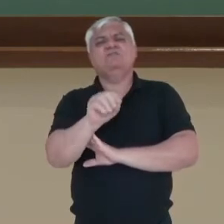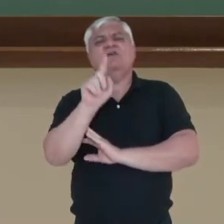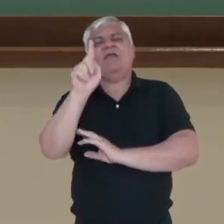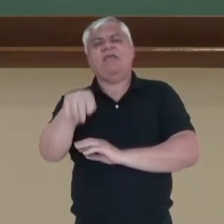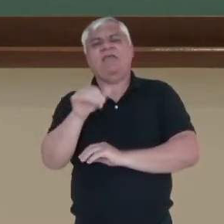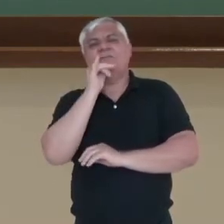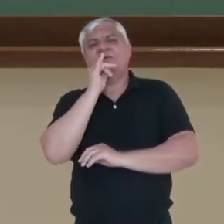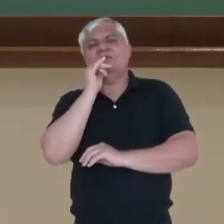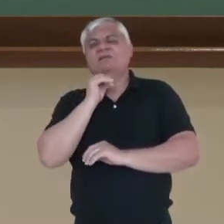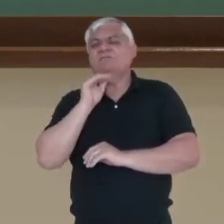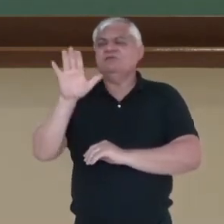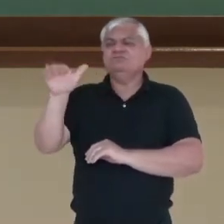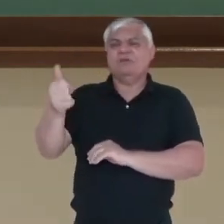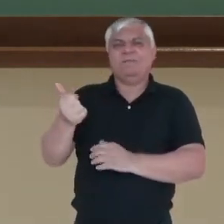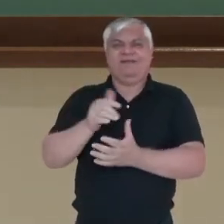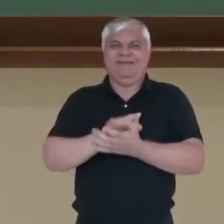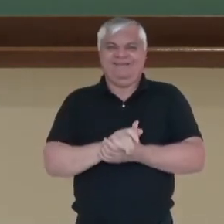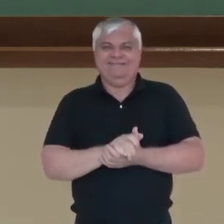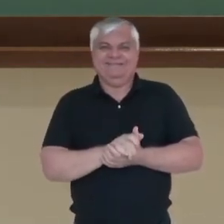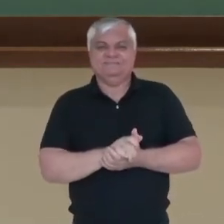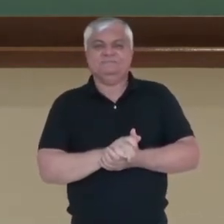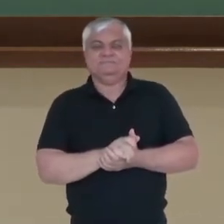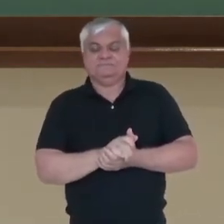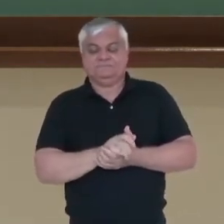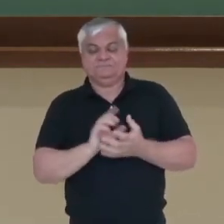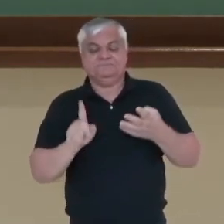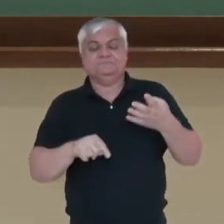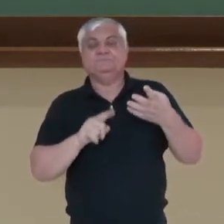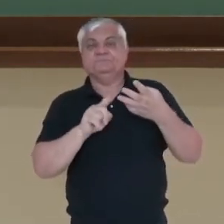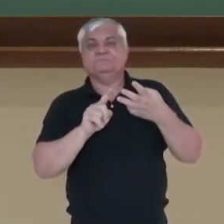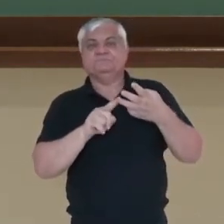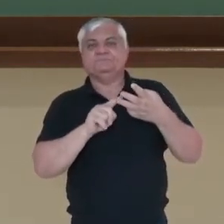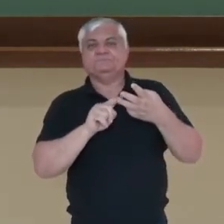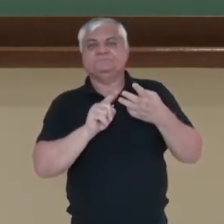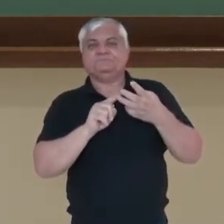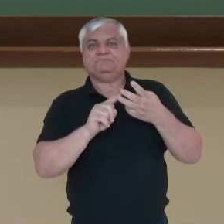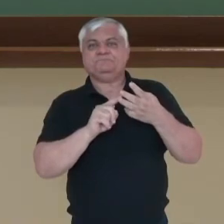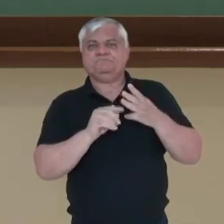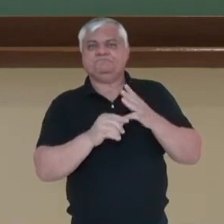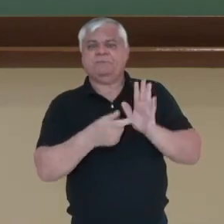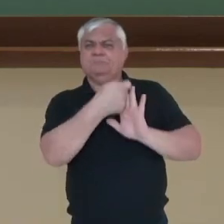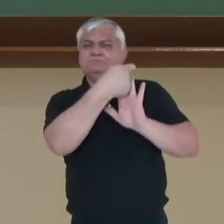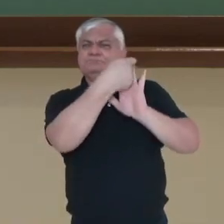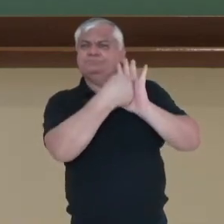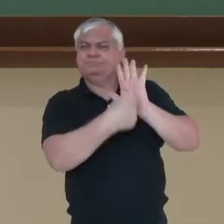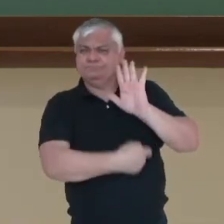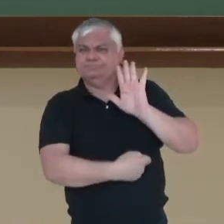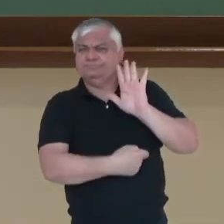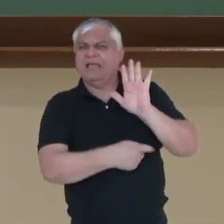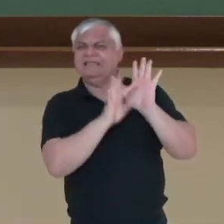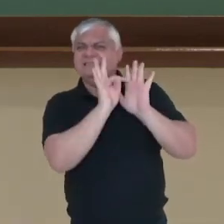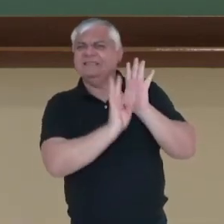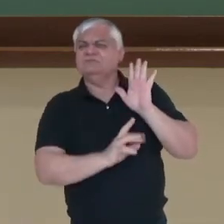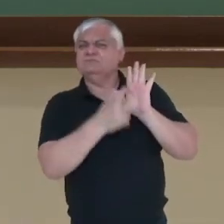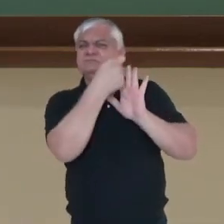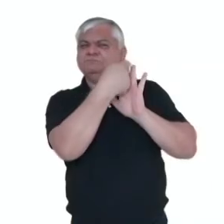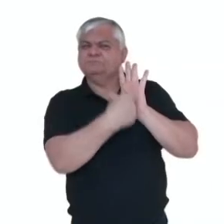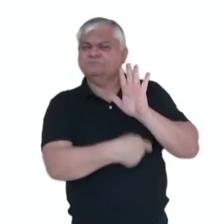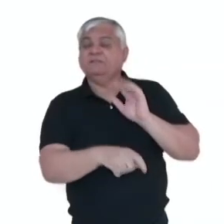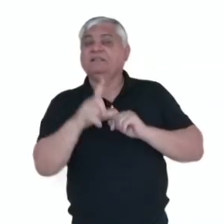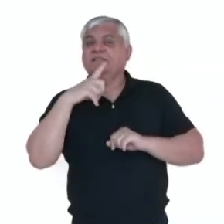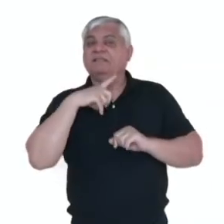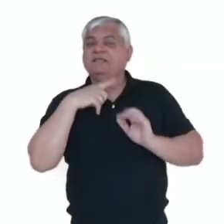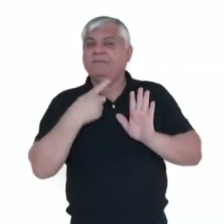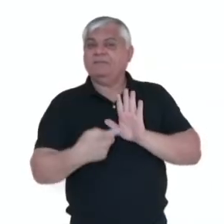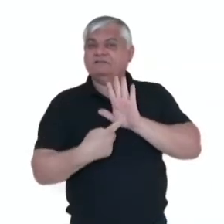vocare e significa chamamento. O corpo do texto. Então, no corpo do texto, ocorre a